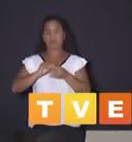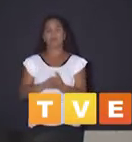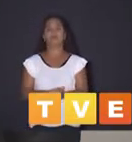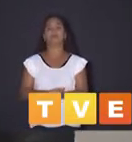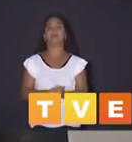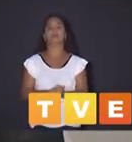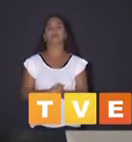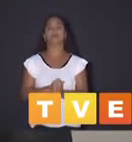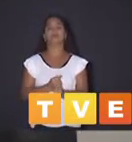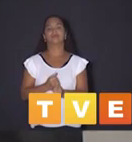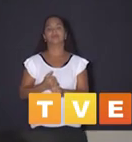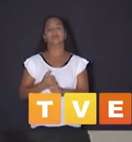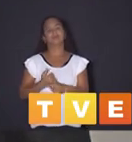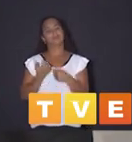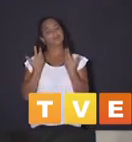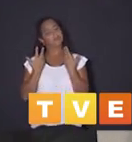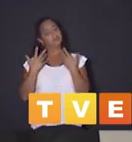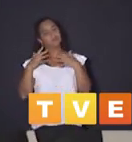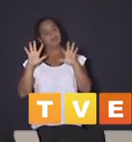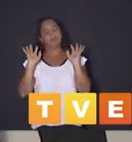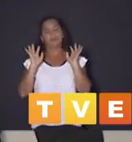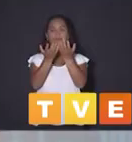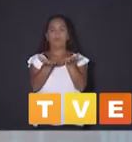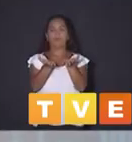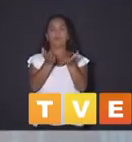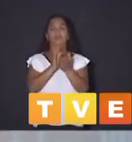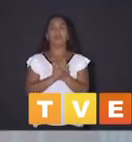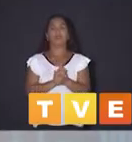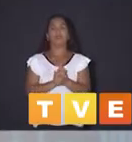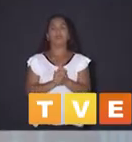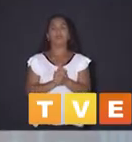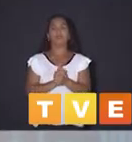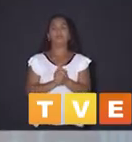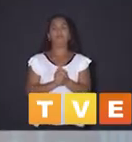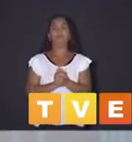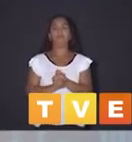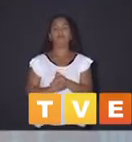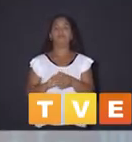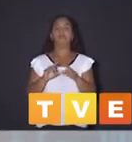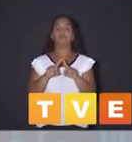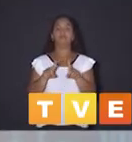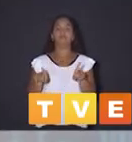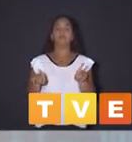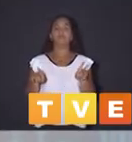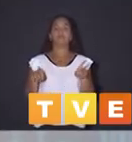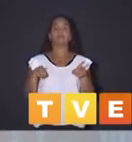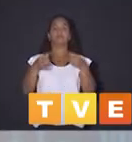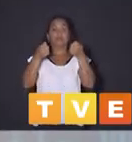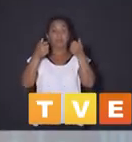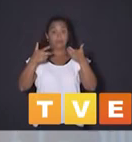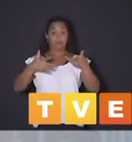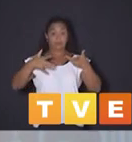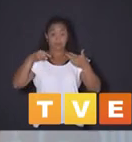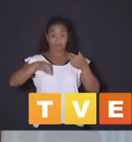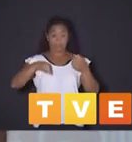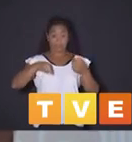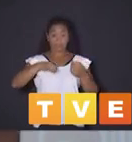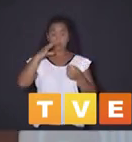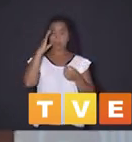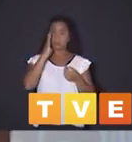falar o que você quiser falar mais essas considerações só deixando claro que a gente no brasil está a participação